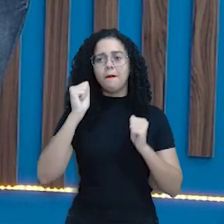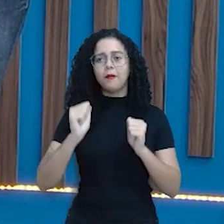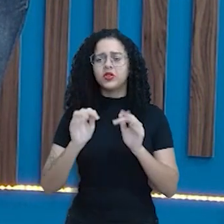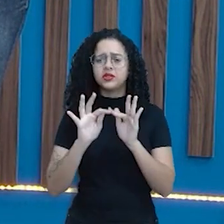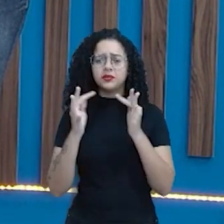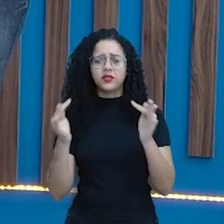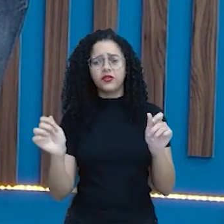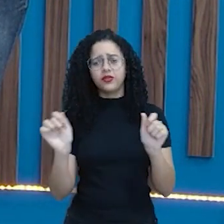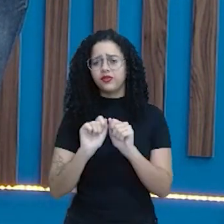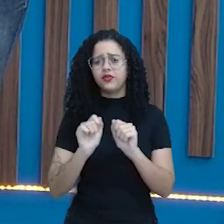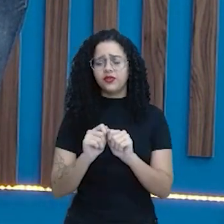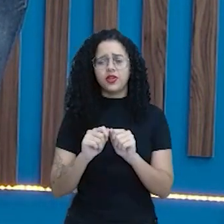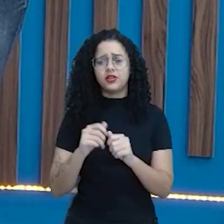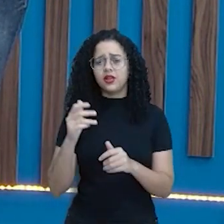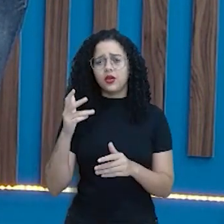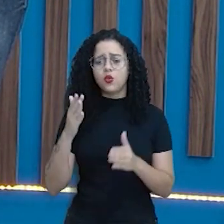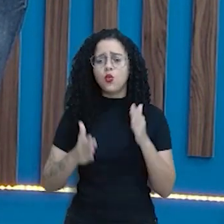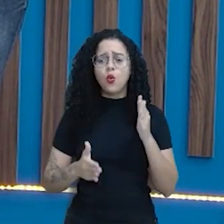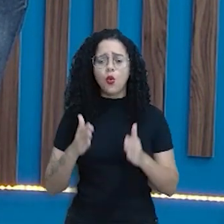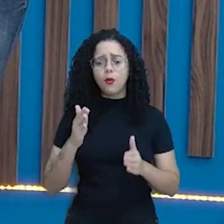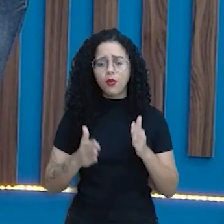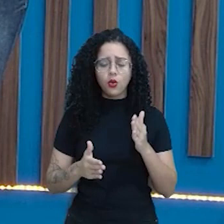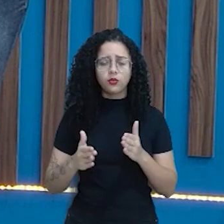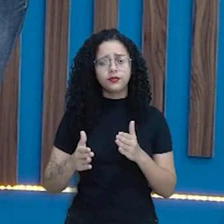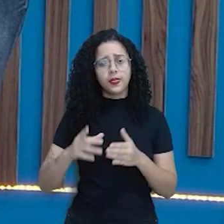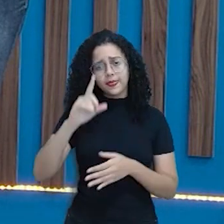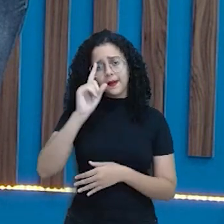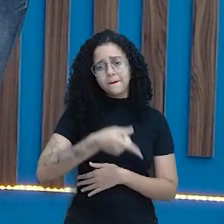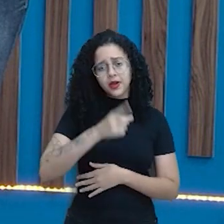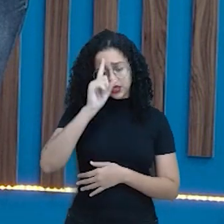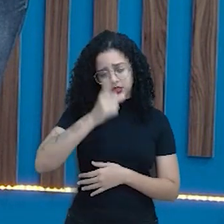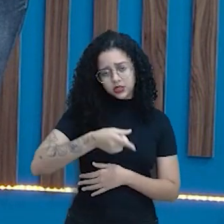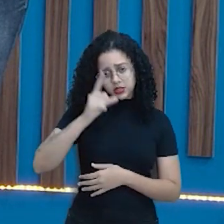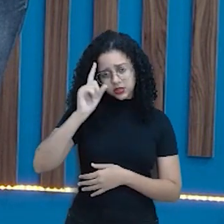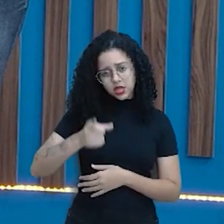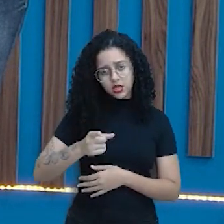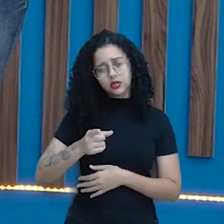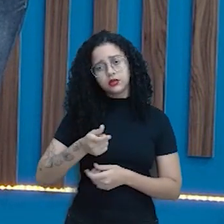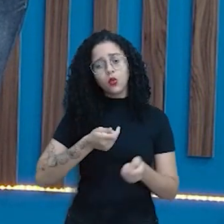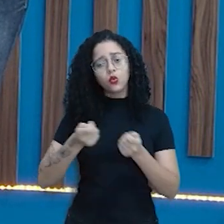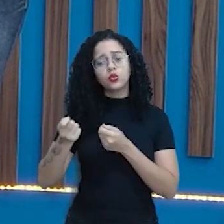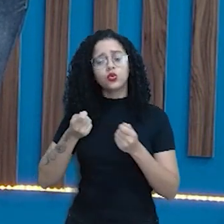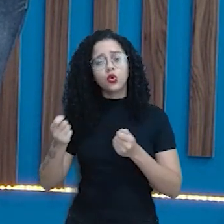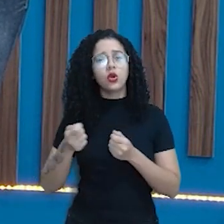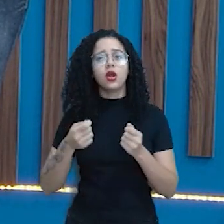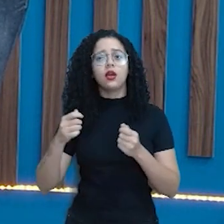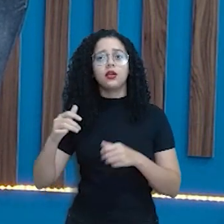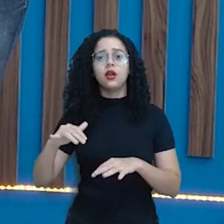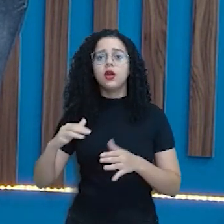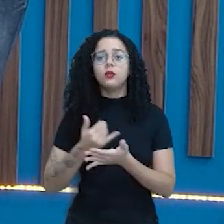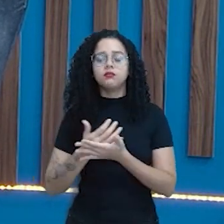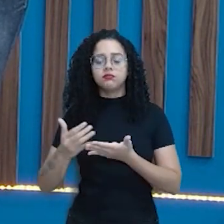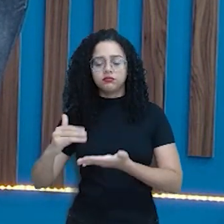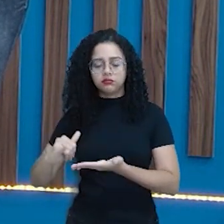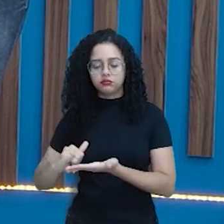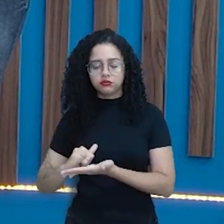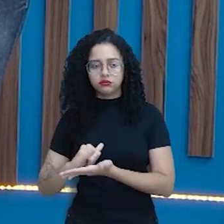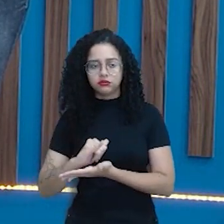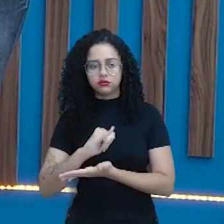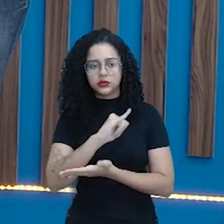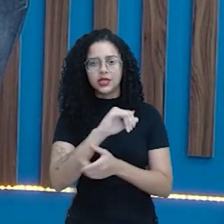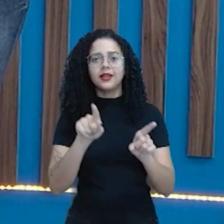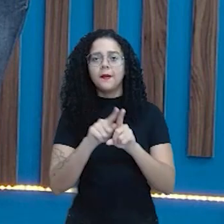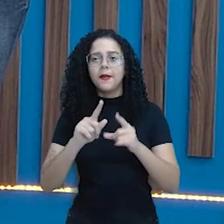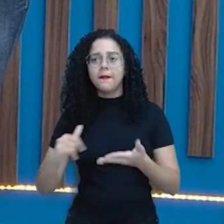simplesmente feita por um robô, né? Ou seja, um robô comandar a decolagem e o pouso daquele avião. Já existe